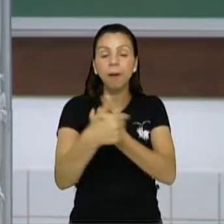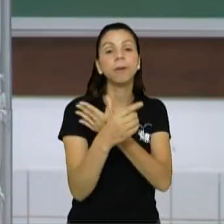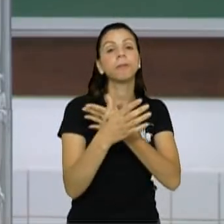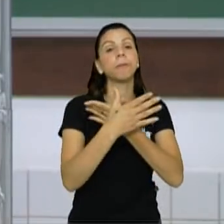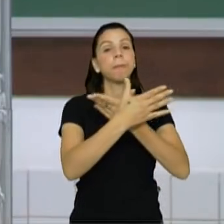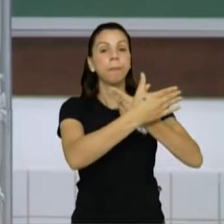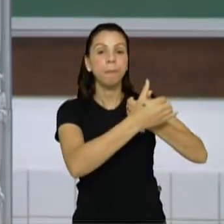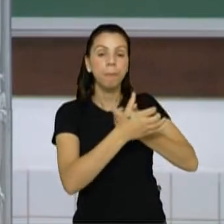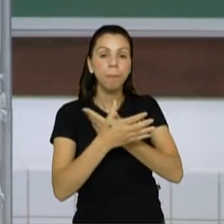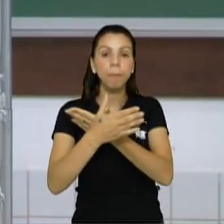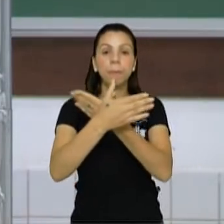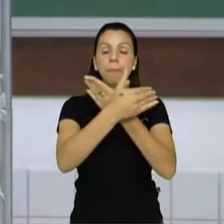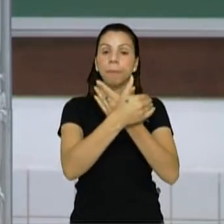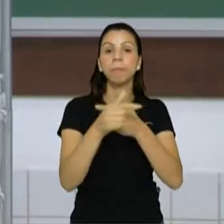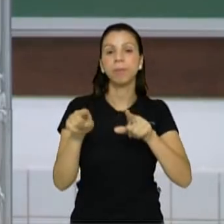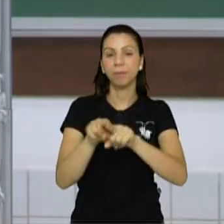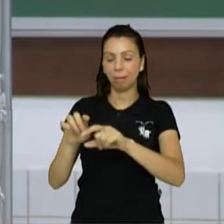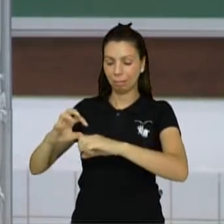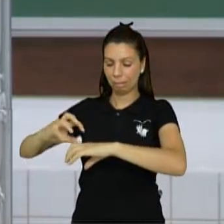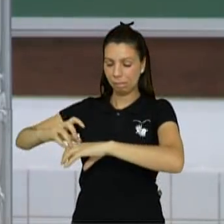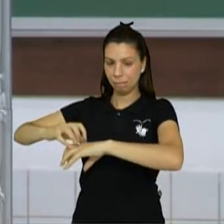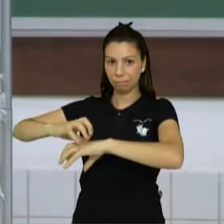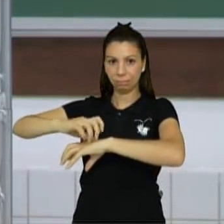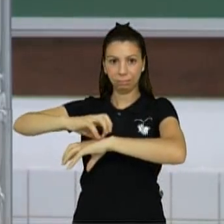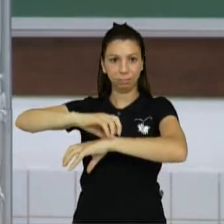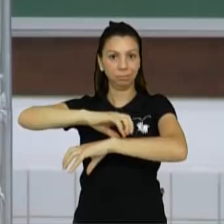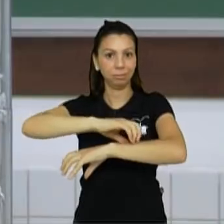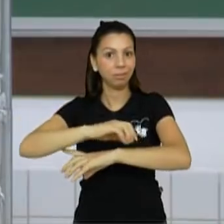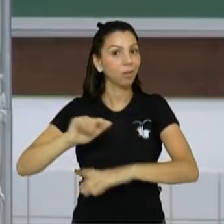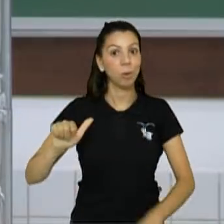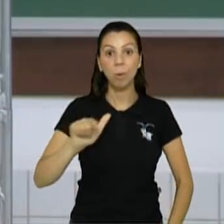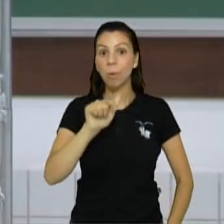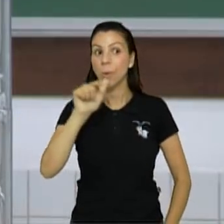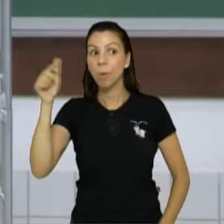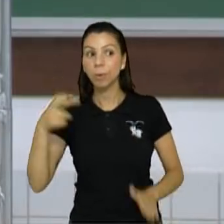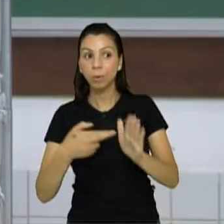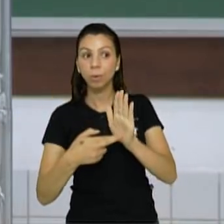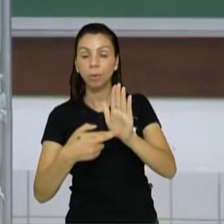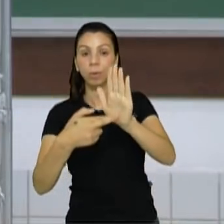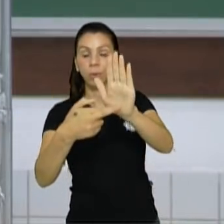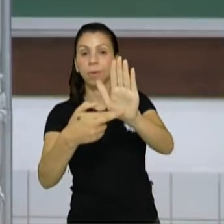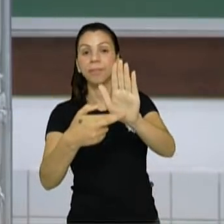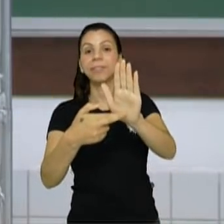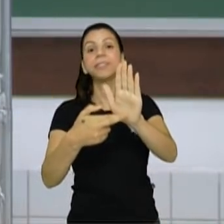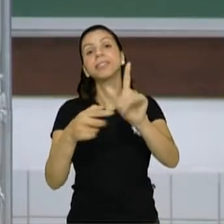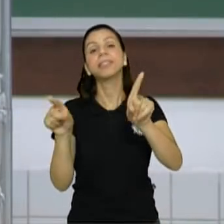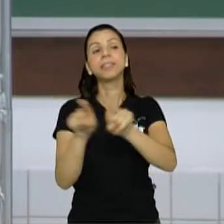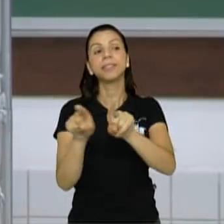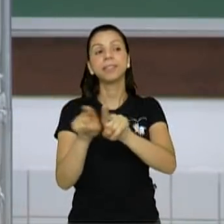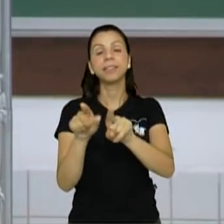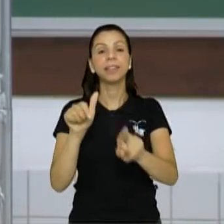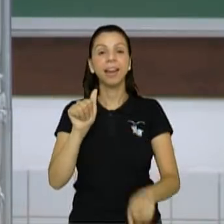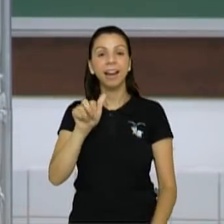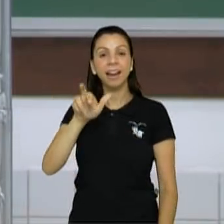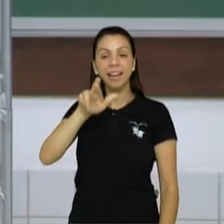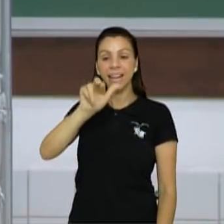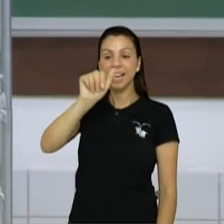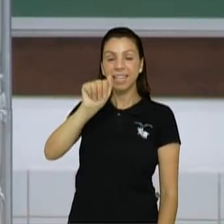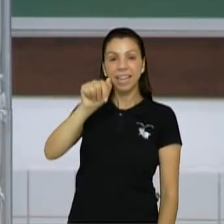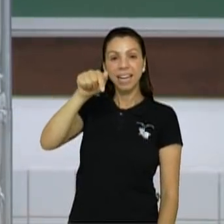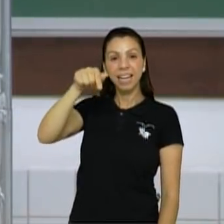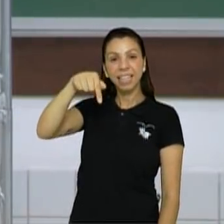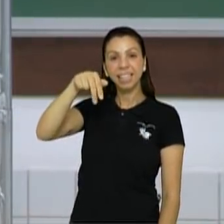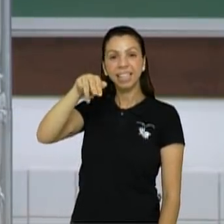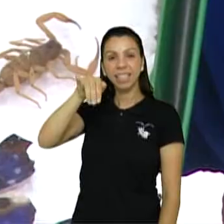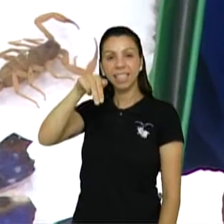borboletas, nós temos aranha e nós temos outros representantes do grupo das aranhas, que são os aracnídeos. Vocês